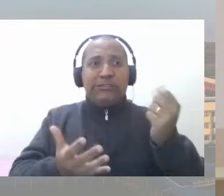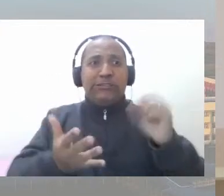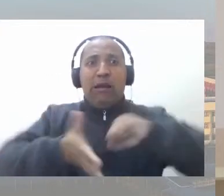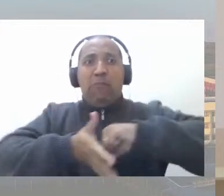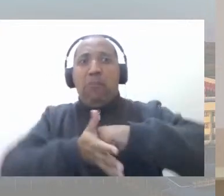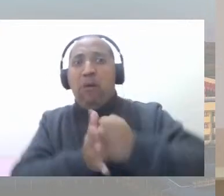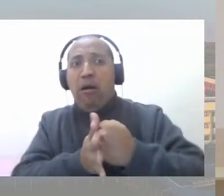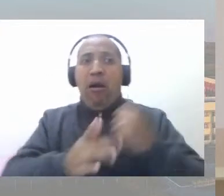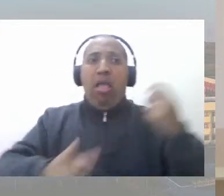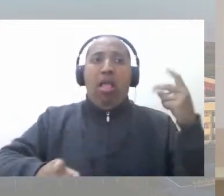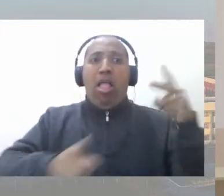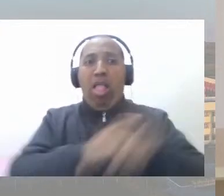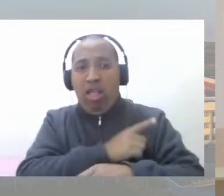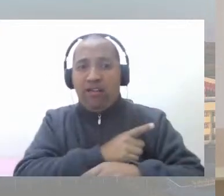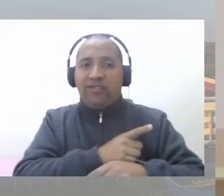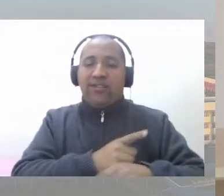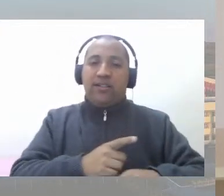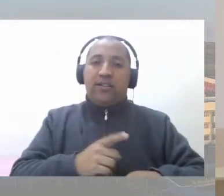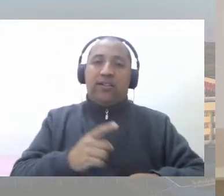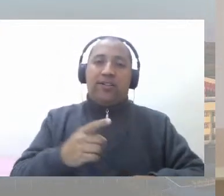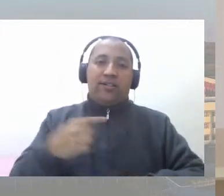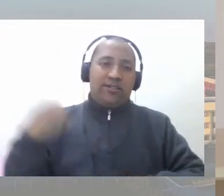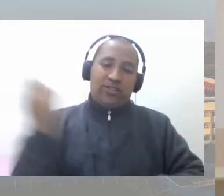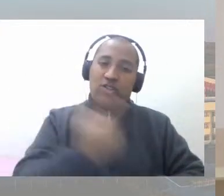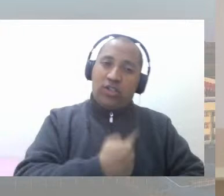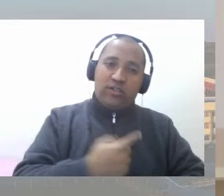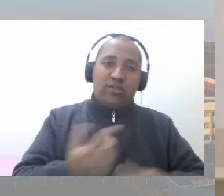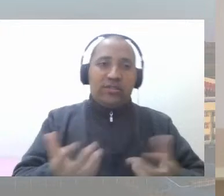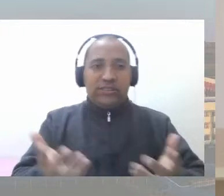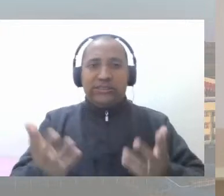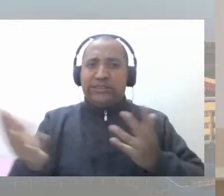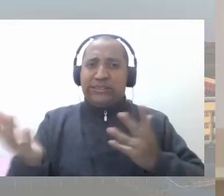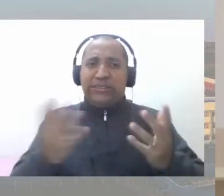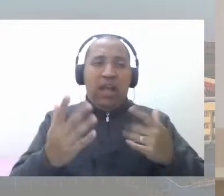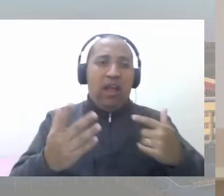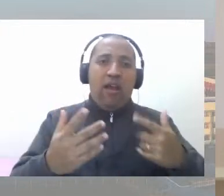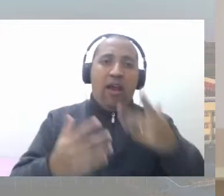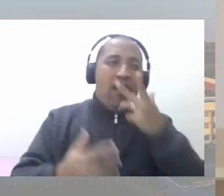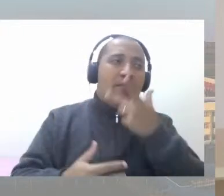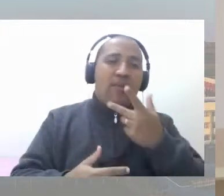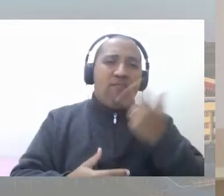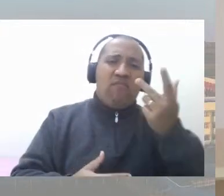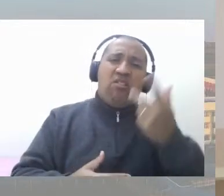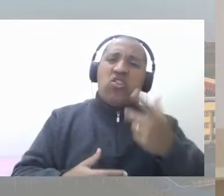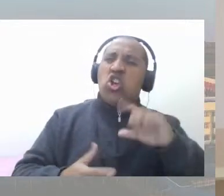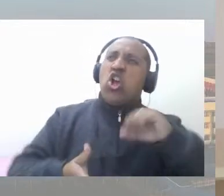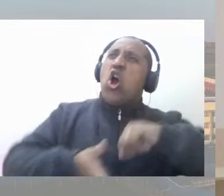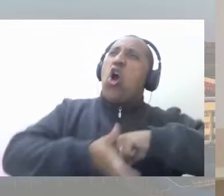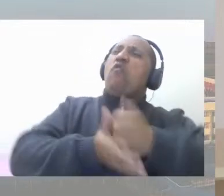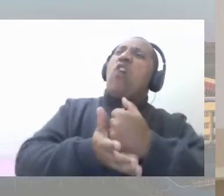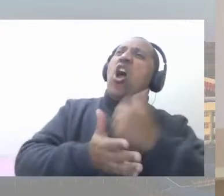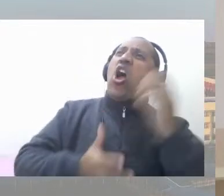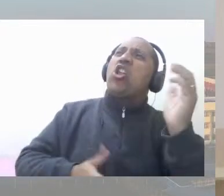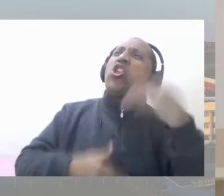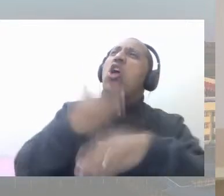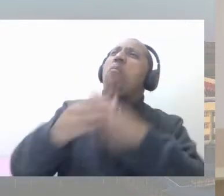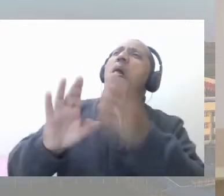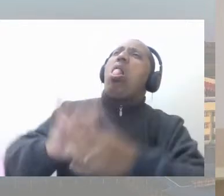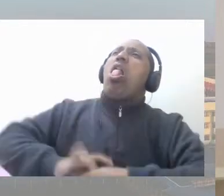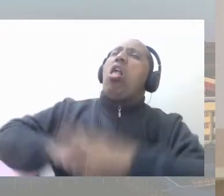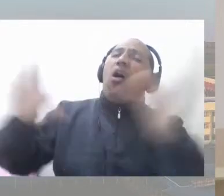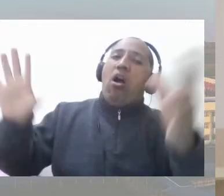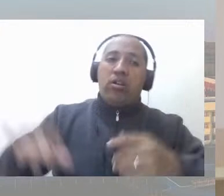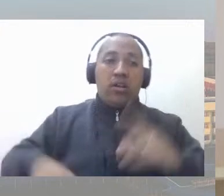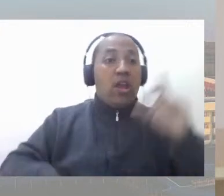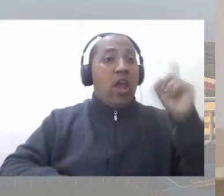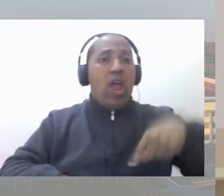bloqueios. E aí ficava naquela guerra de narrativas. Não, é um bloqueio que depois vem. Ah, não, é um